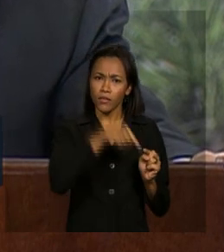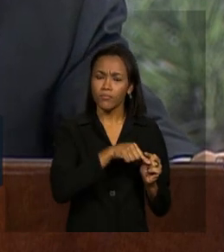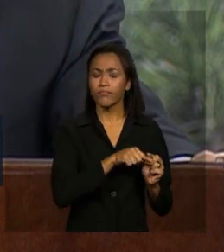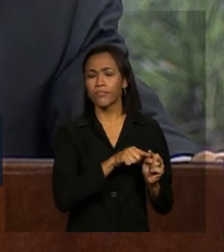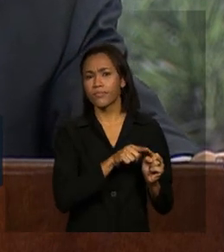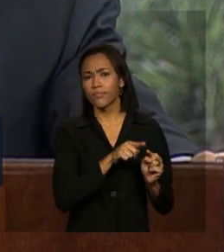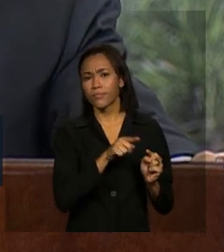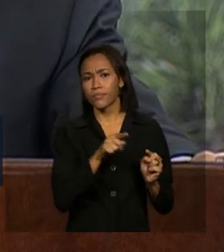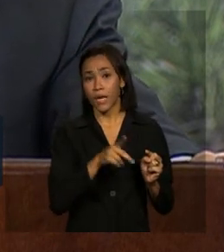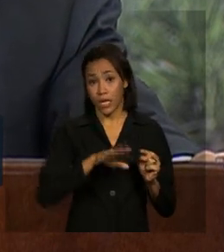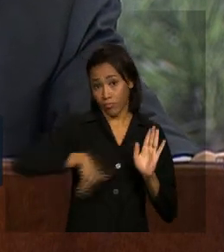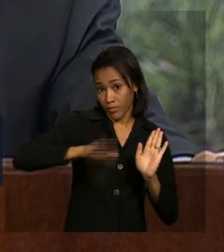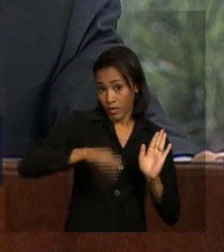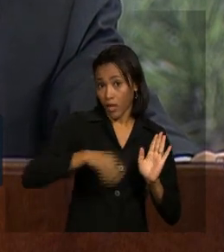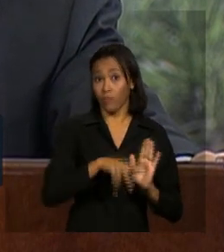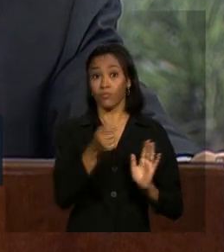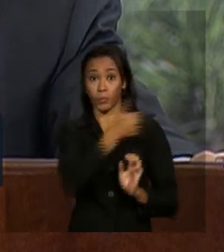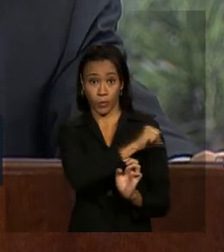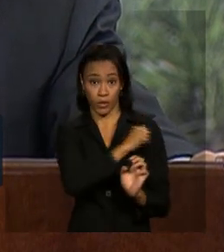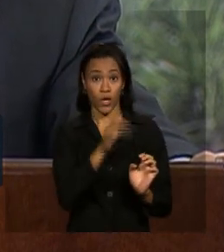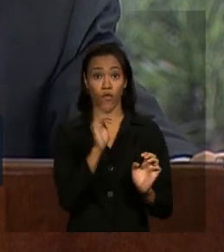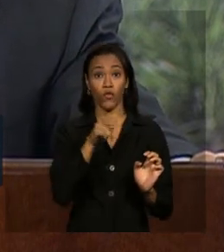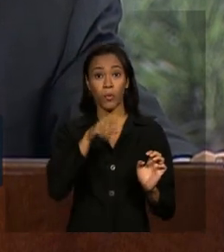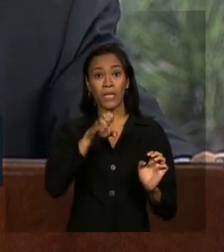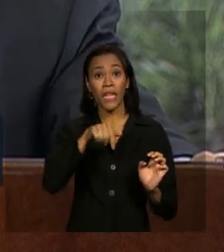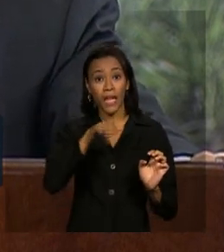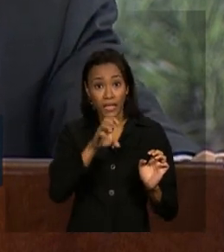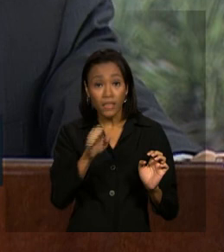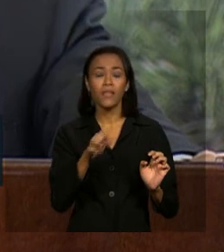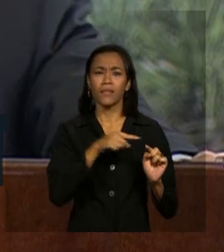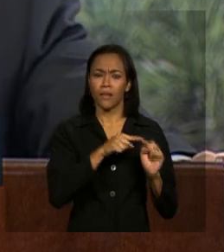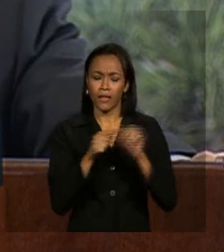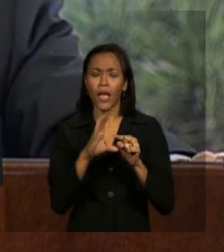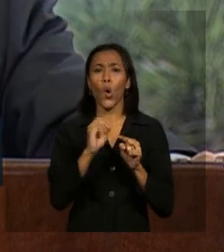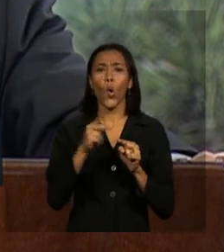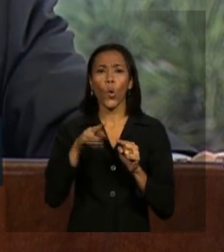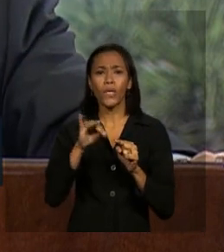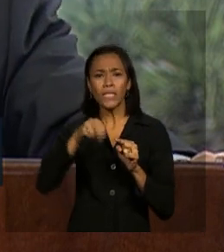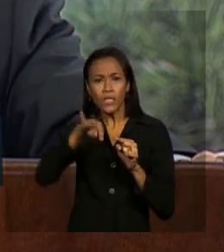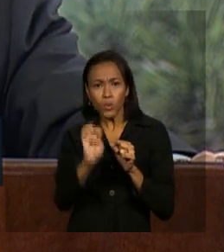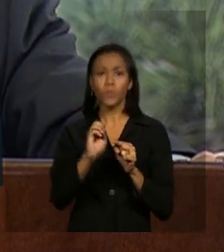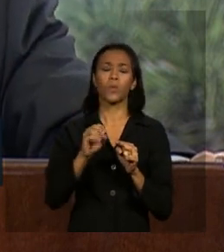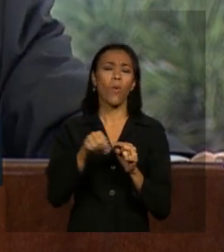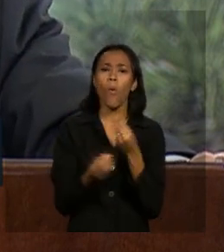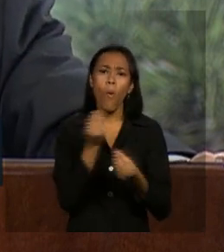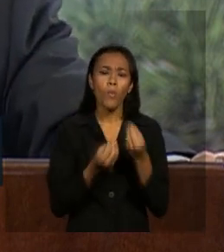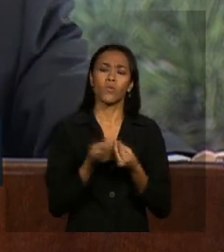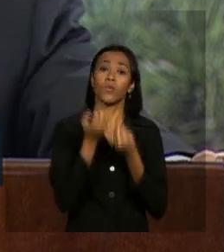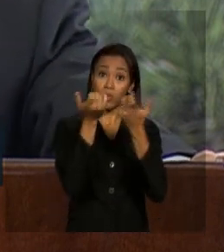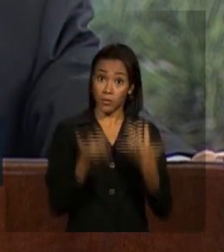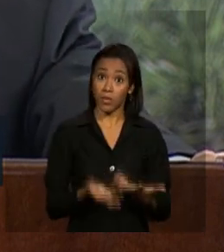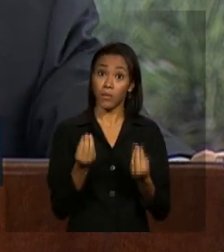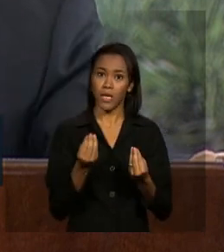que vai no sentido do litoral norte Fluminense passando por Corinto na direção do litoral norte Fluminense nós